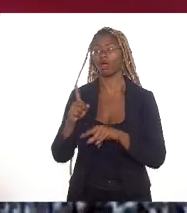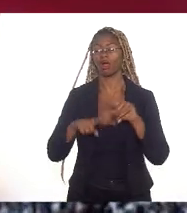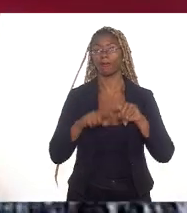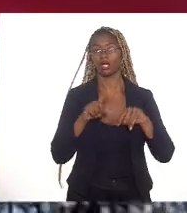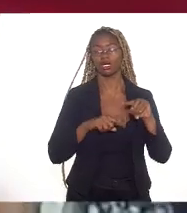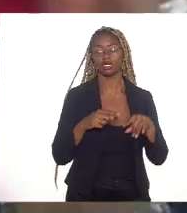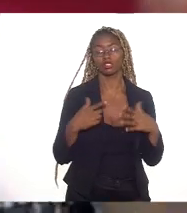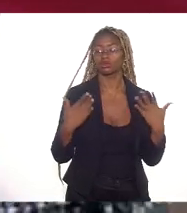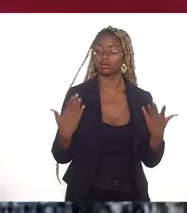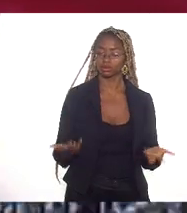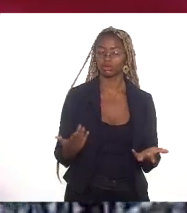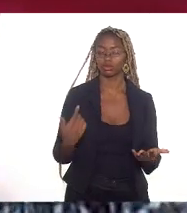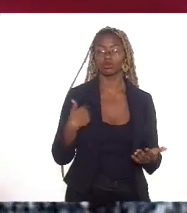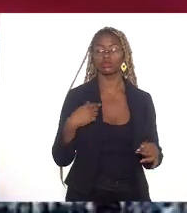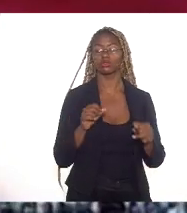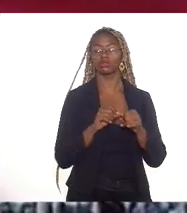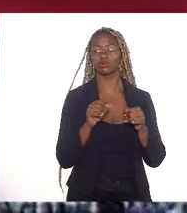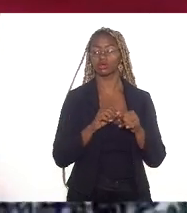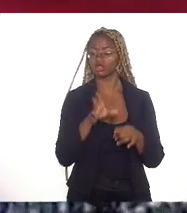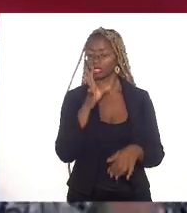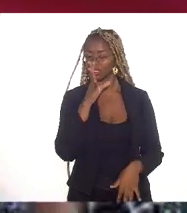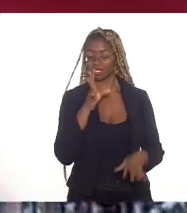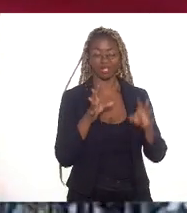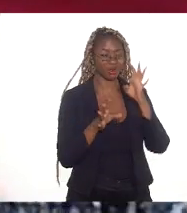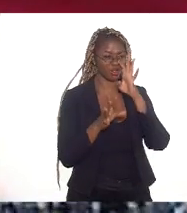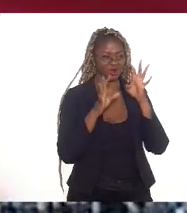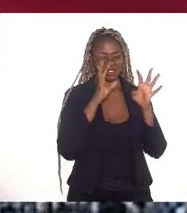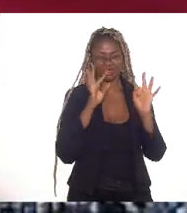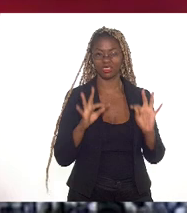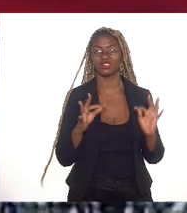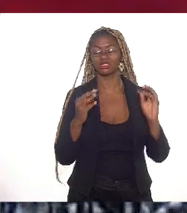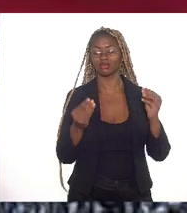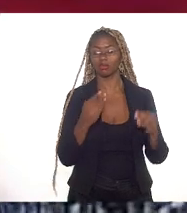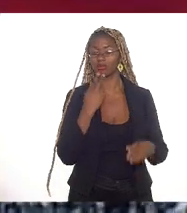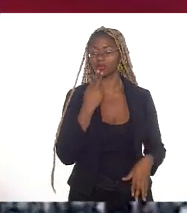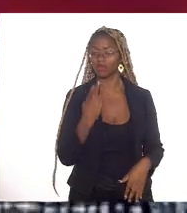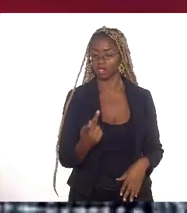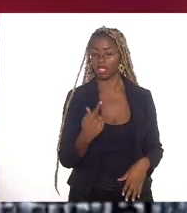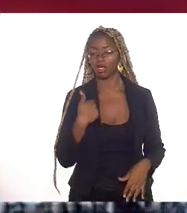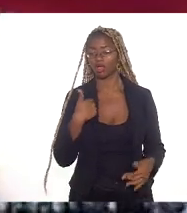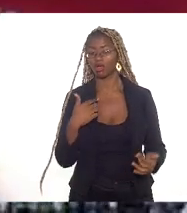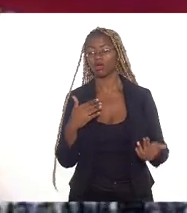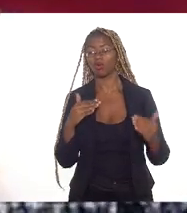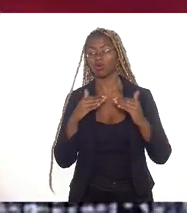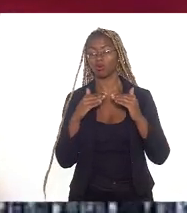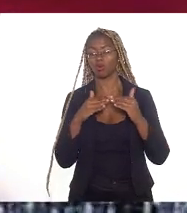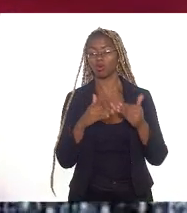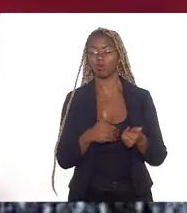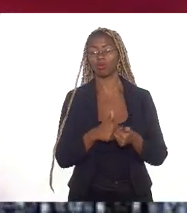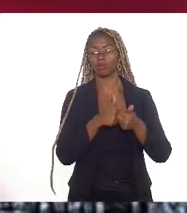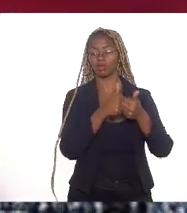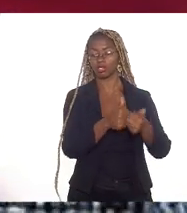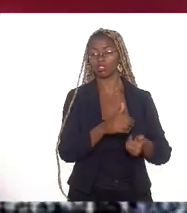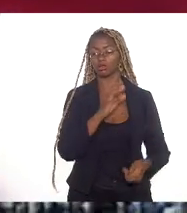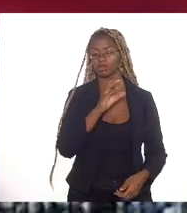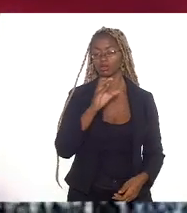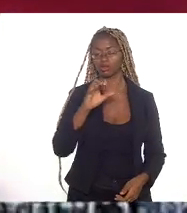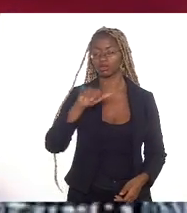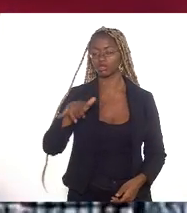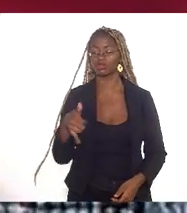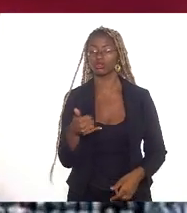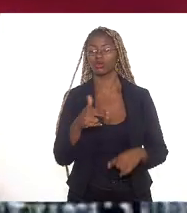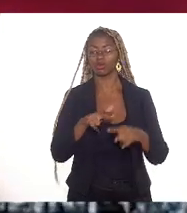estou fazendo todas essas observações para dizer que eu vou acompanhar o parecer da CCJ,